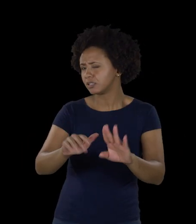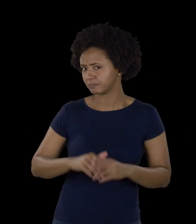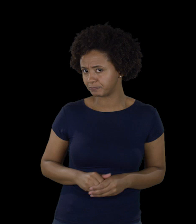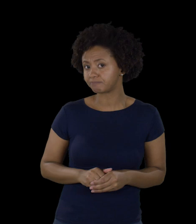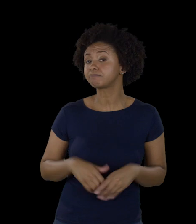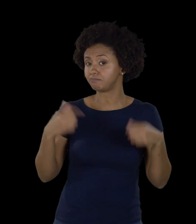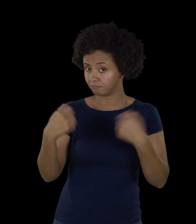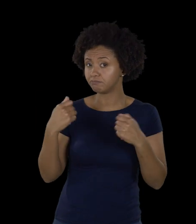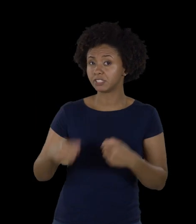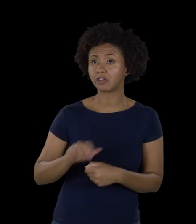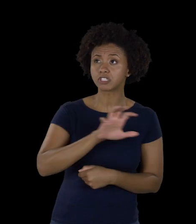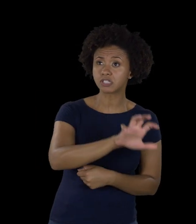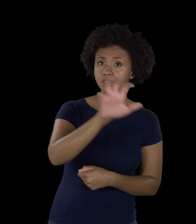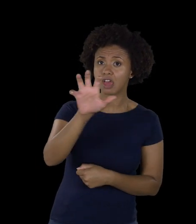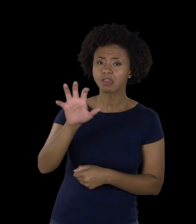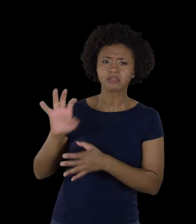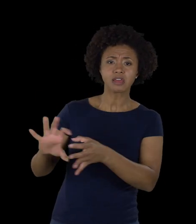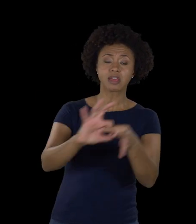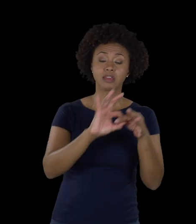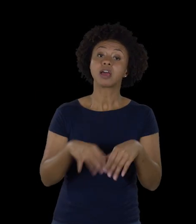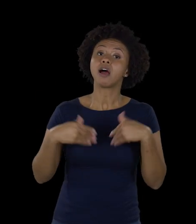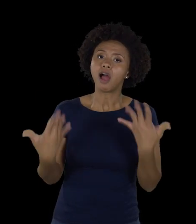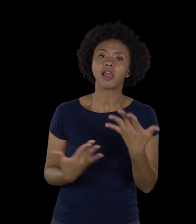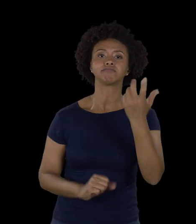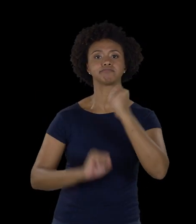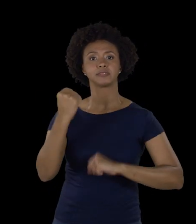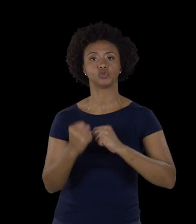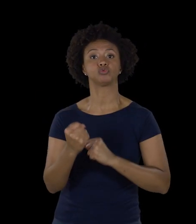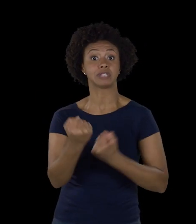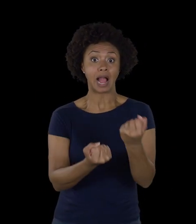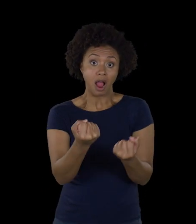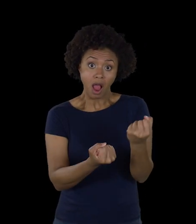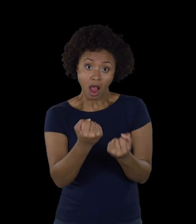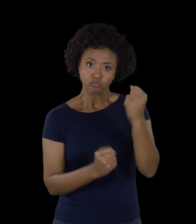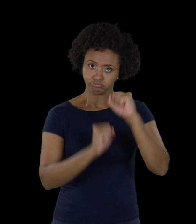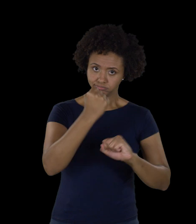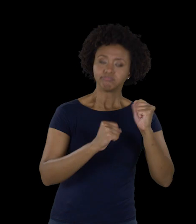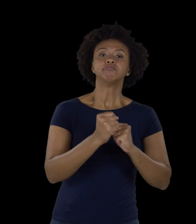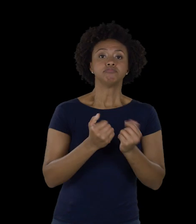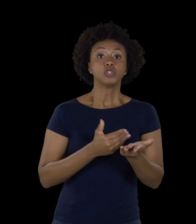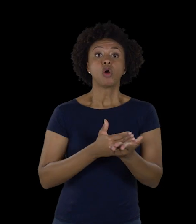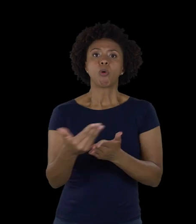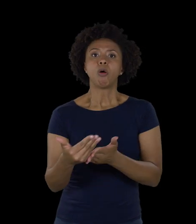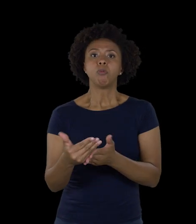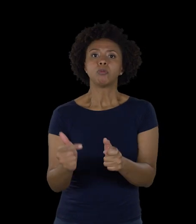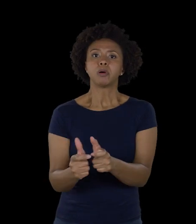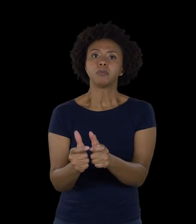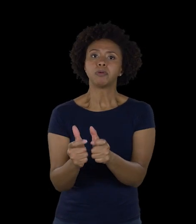regiões e a indústria automobilística passa a tomar o lugar das